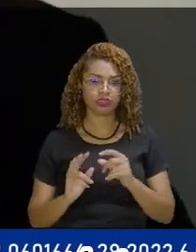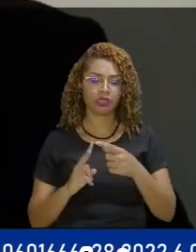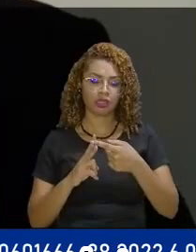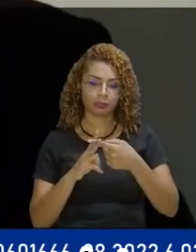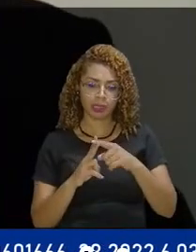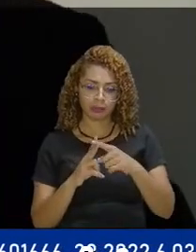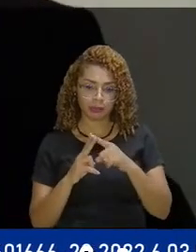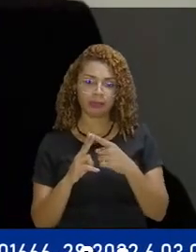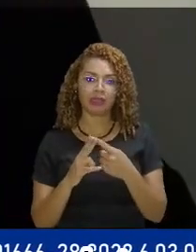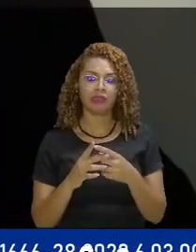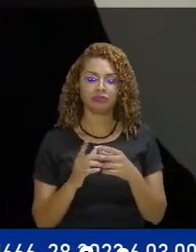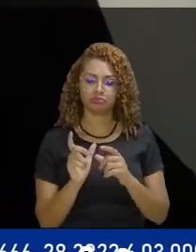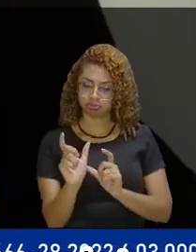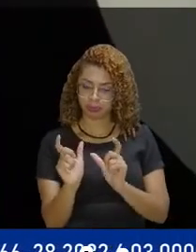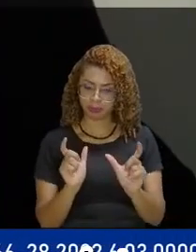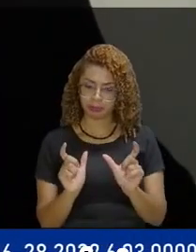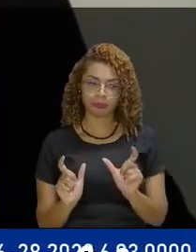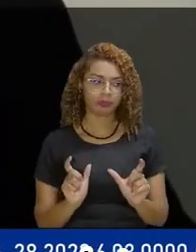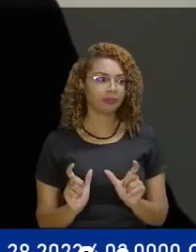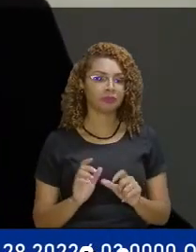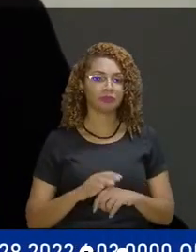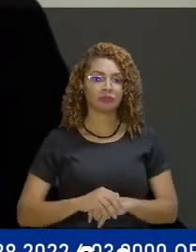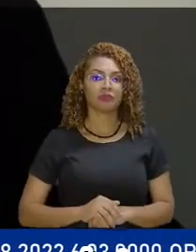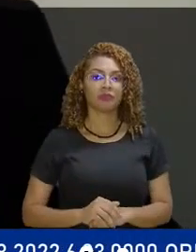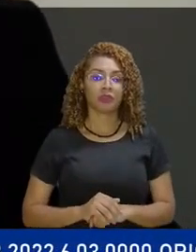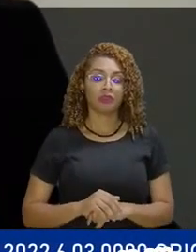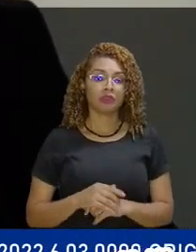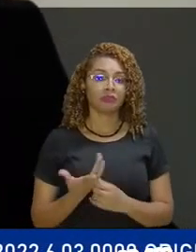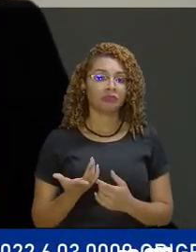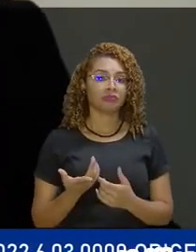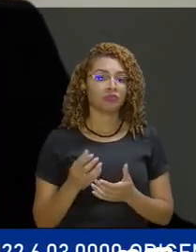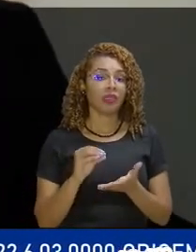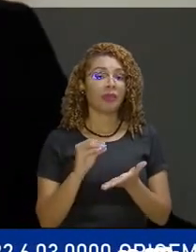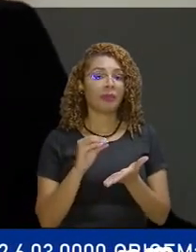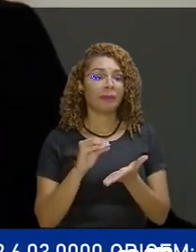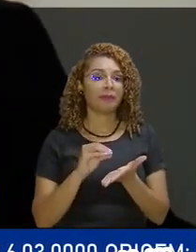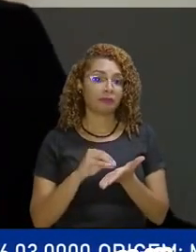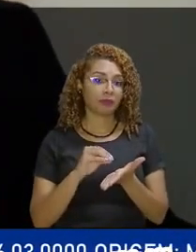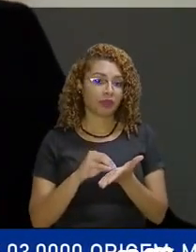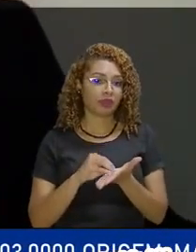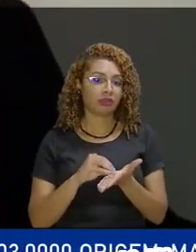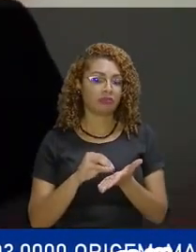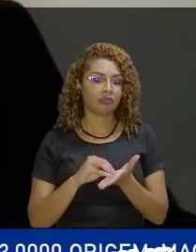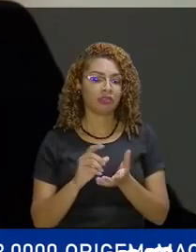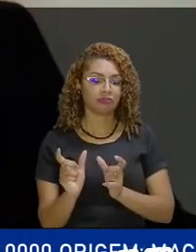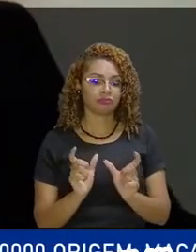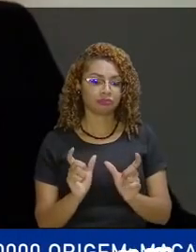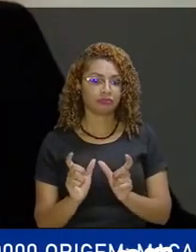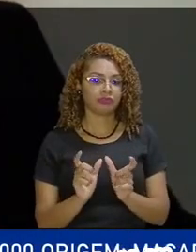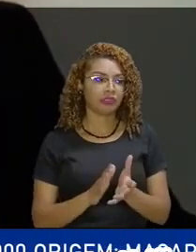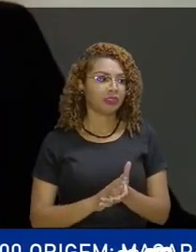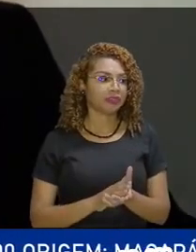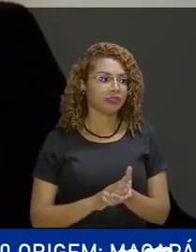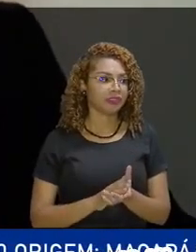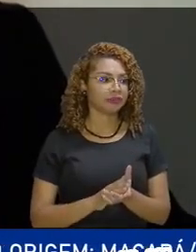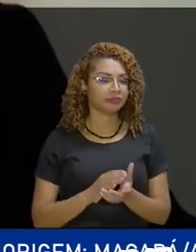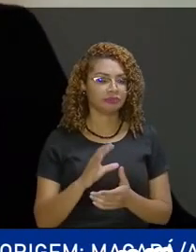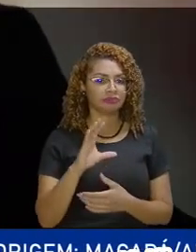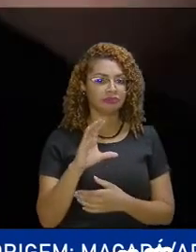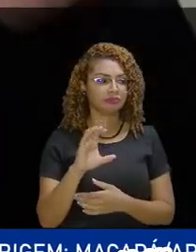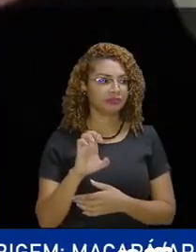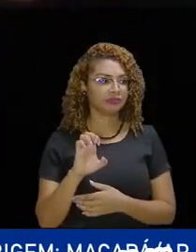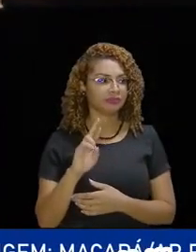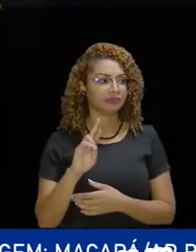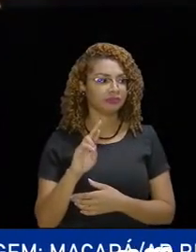longe, eu ditei e não sei se ficou bem compreensível. Você digita a certidão e, ao final, eu